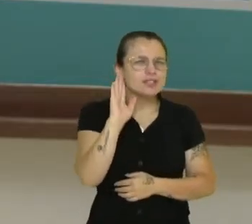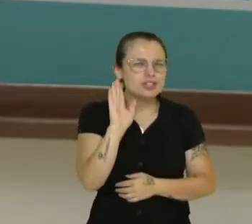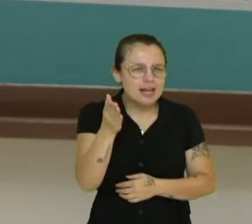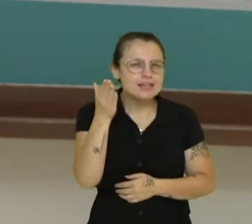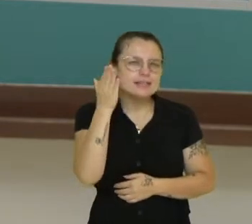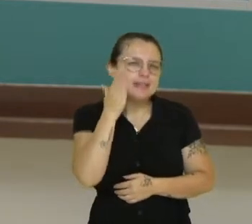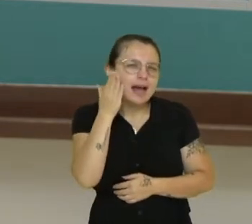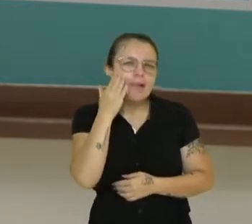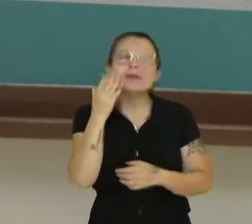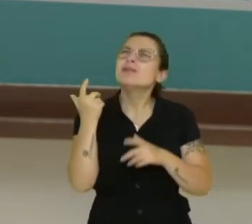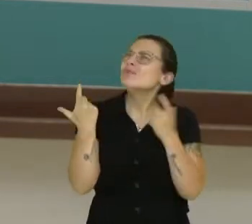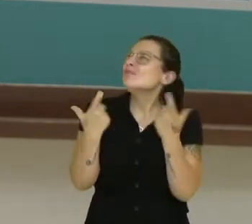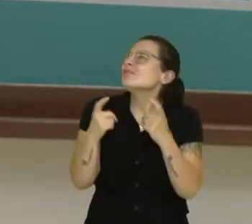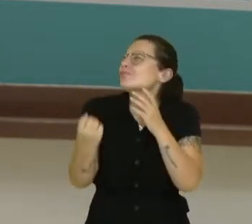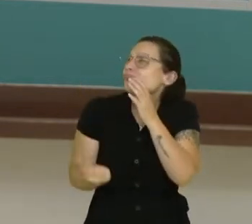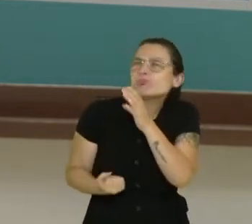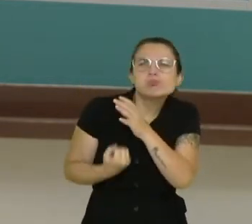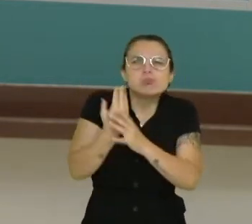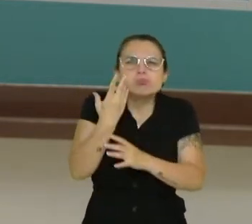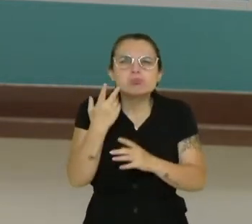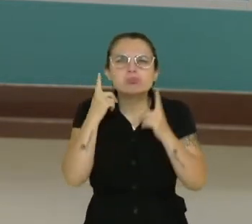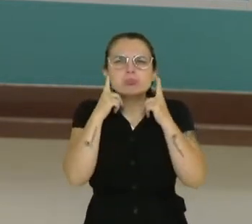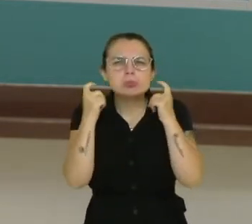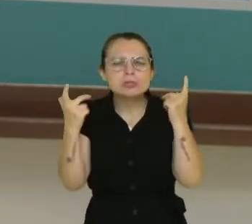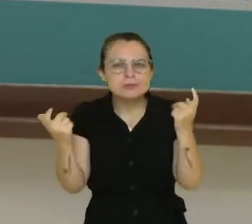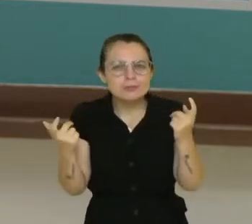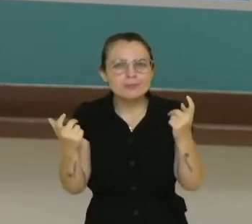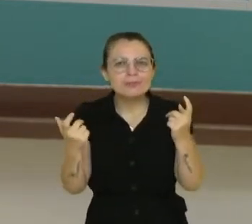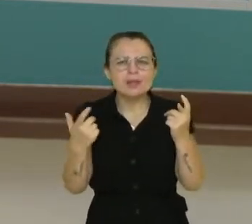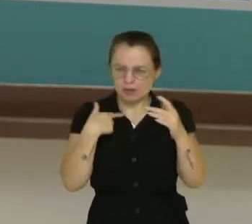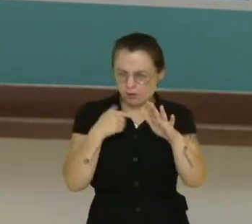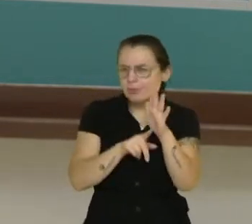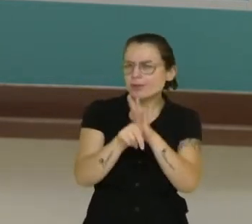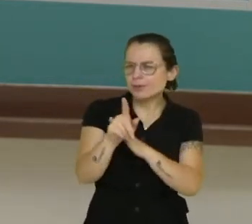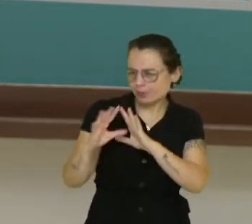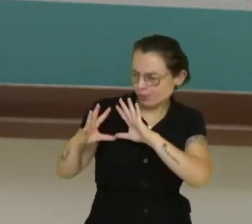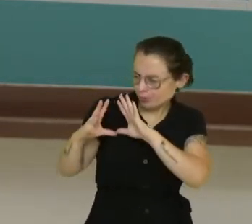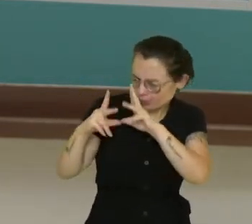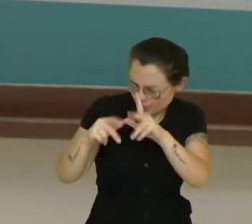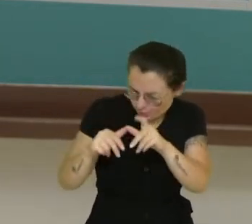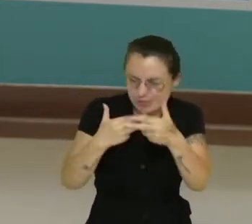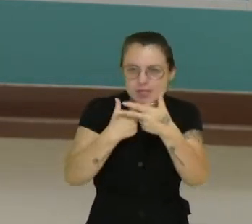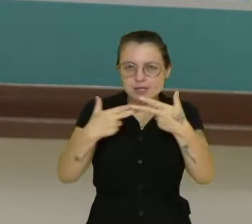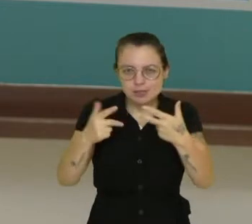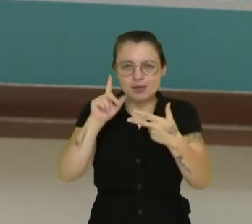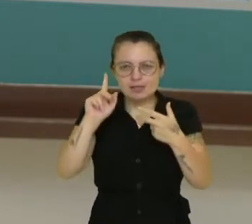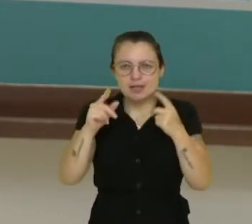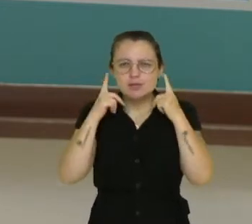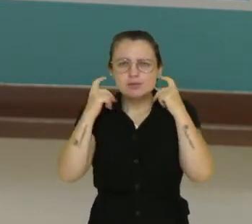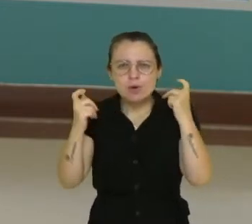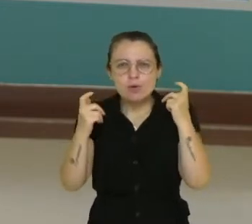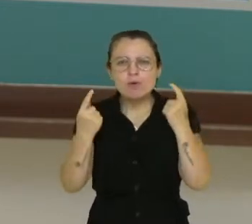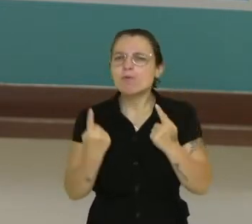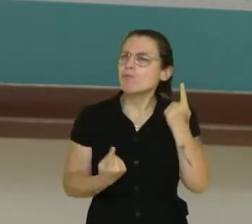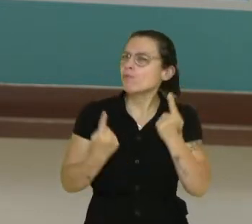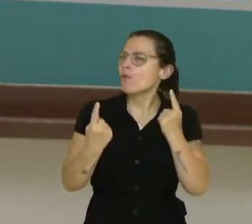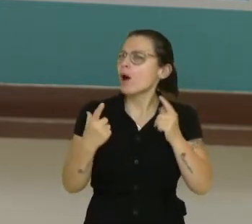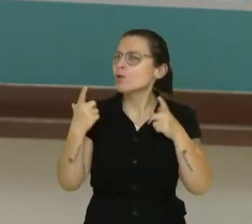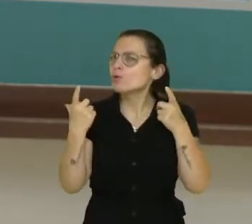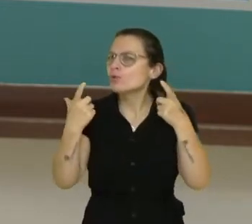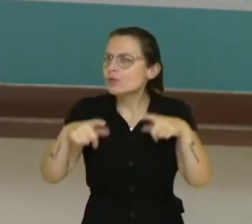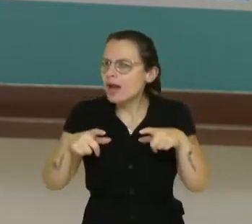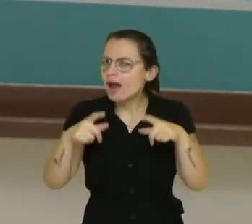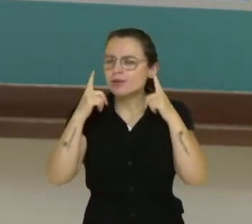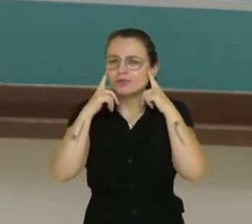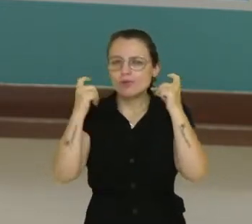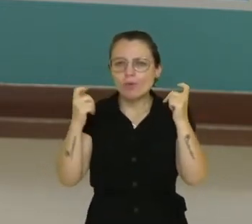para pensar como surge o som? Tudo é som? Aonde está o som? E quem inventou o